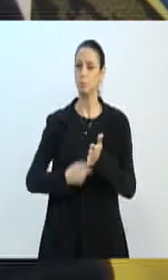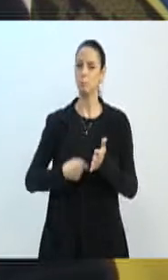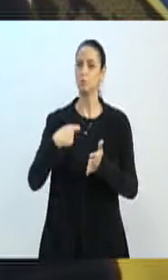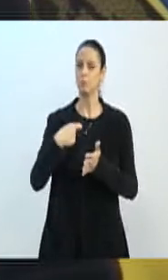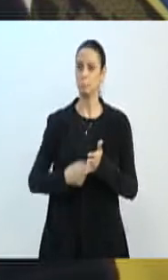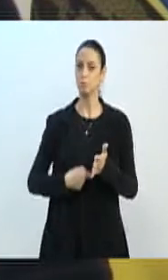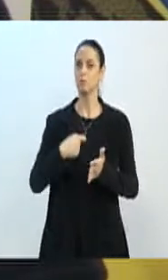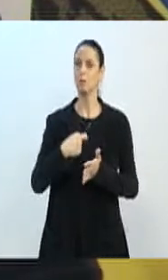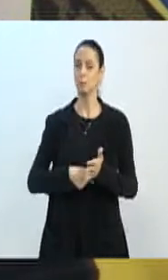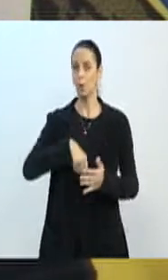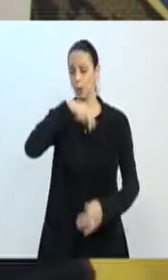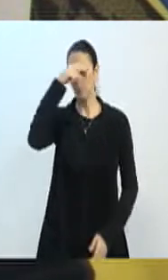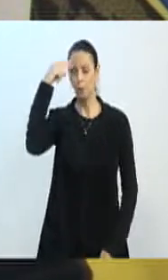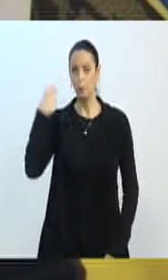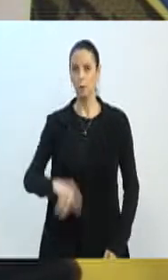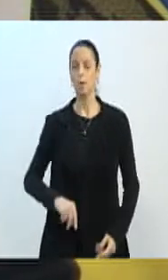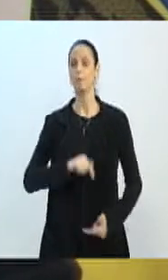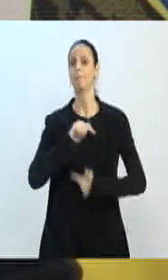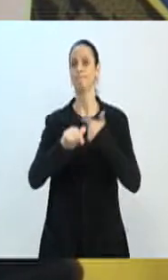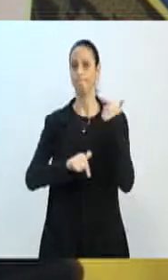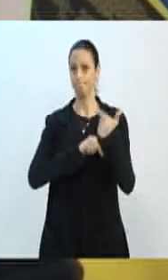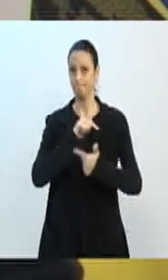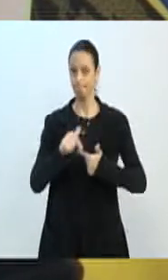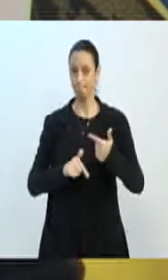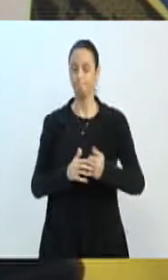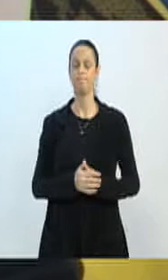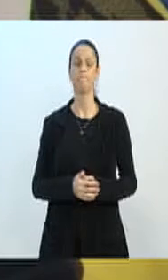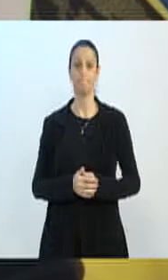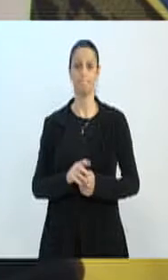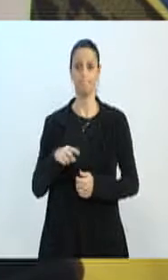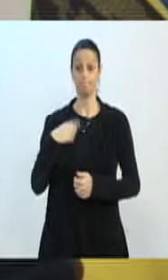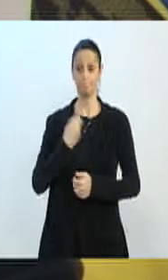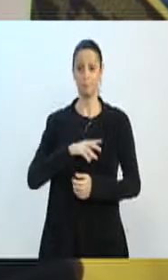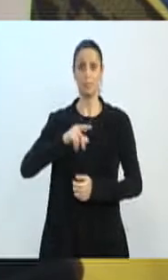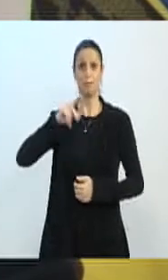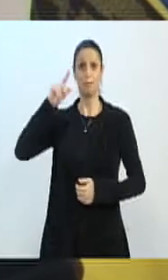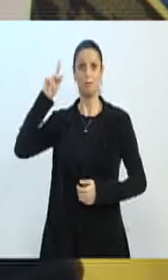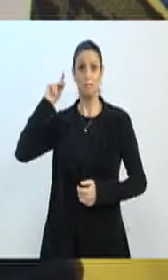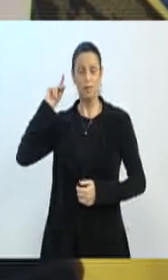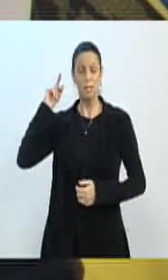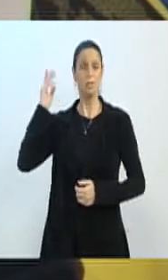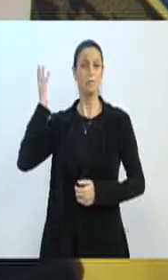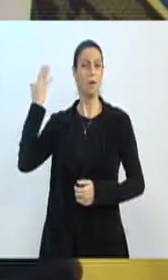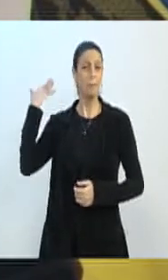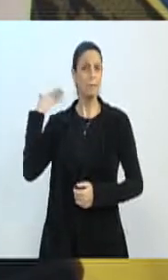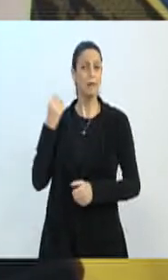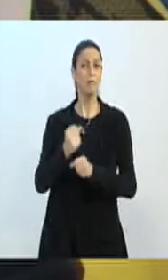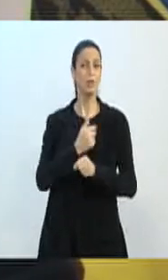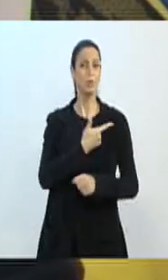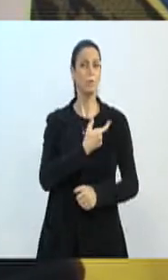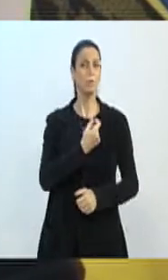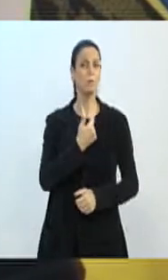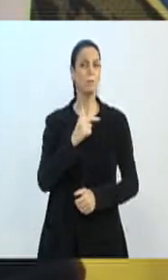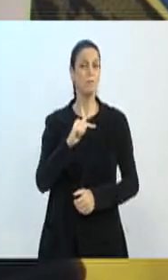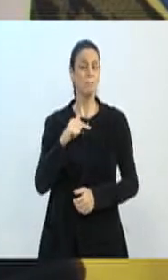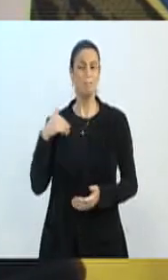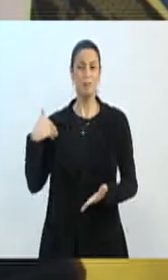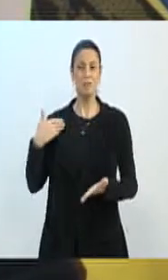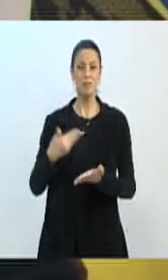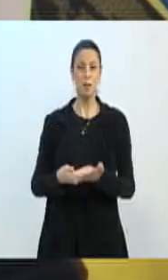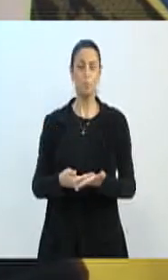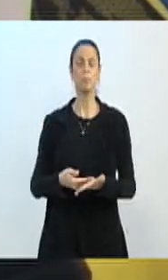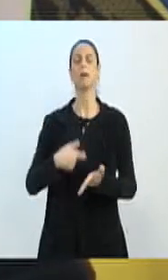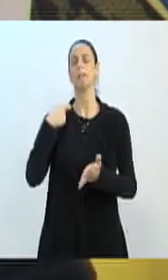o seu seus trabalhos a gente aqui há muito tempo desde 2017 cobramos por diversas vezes